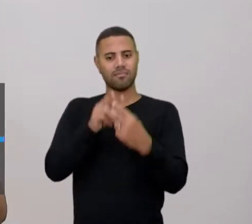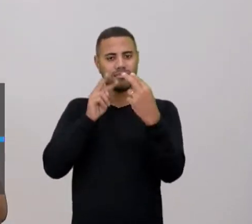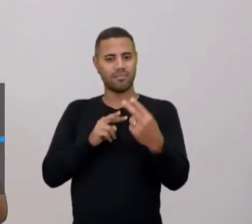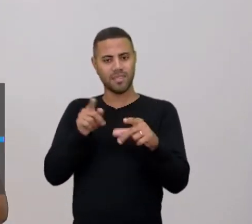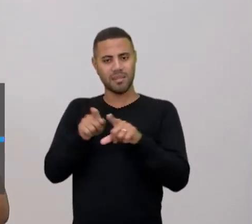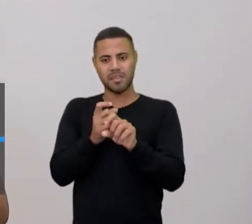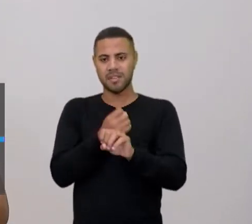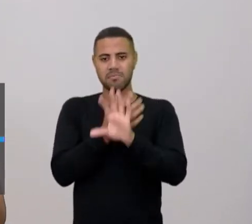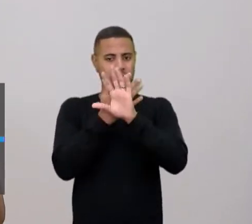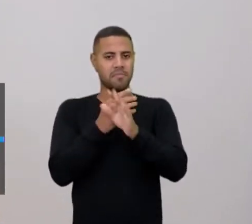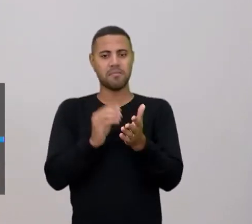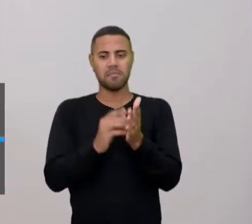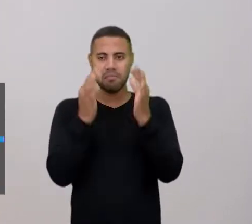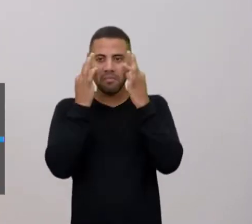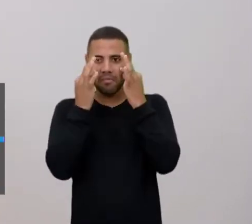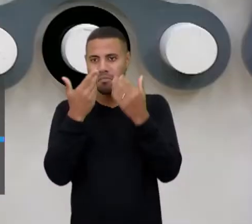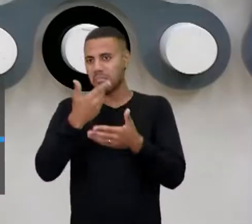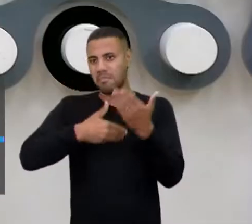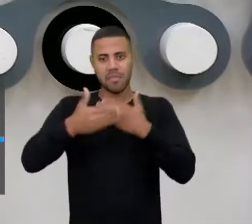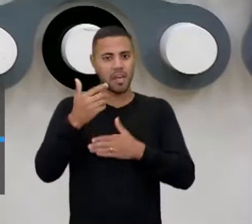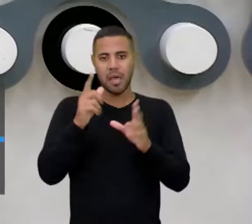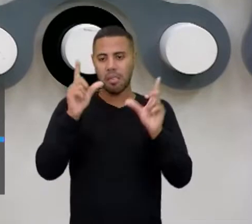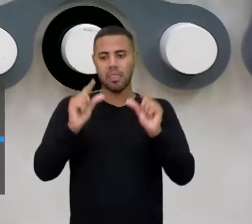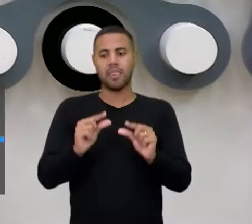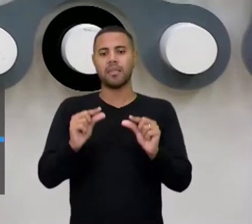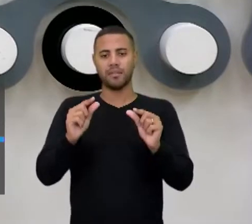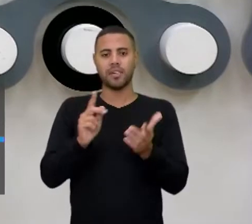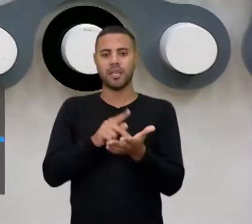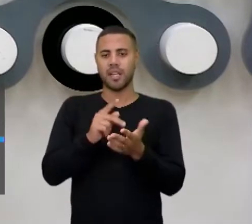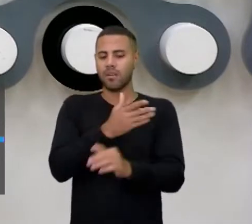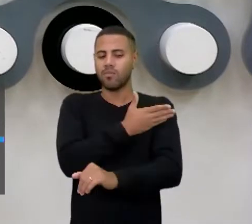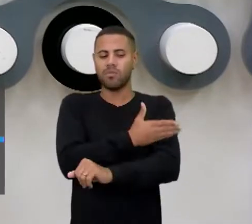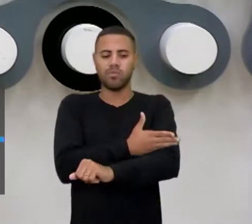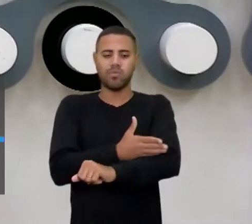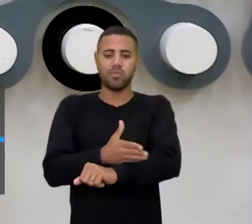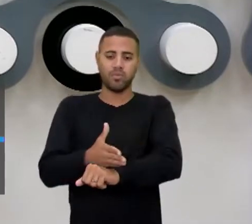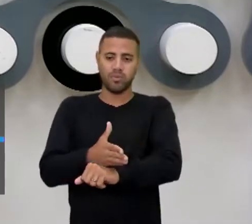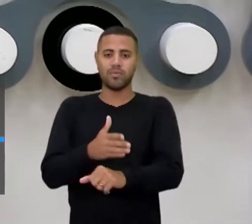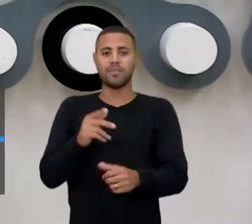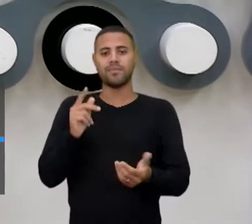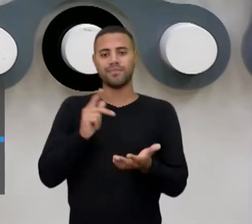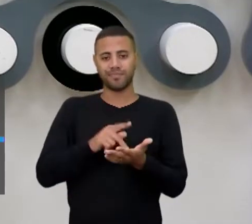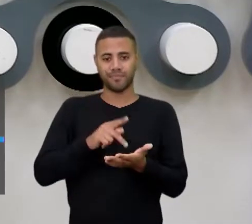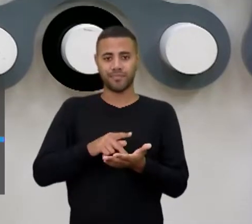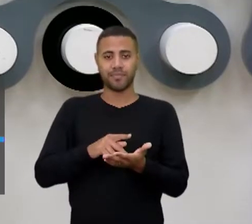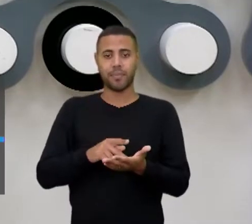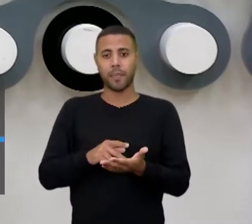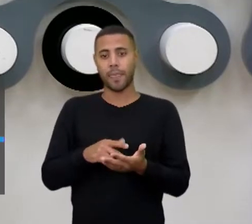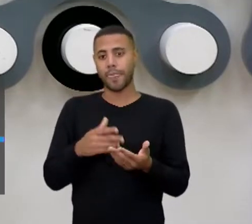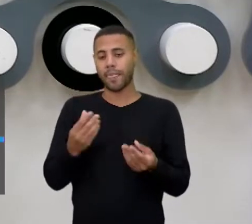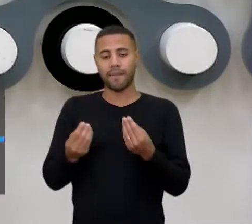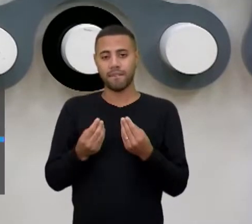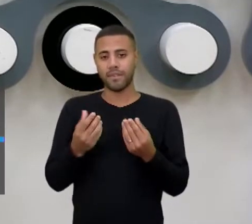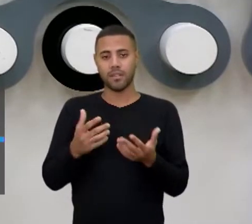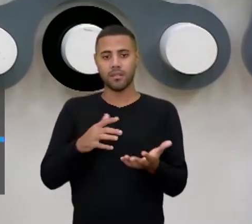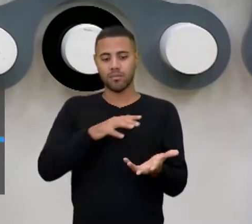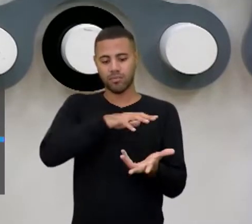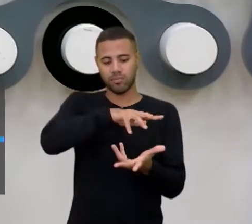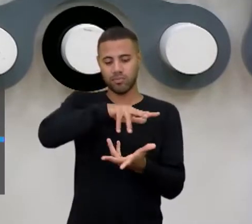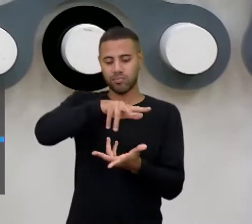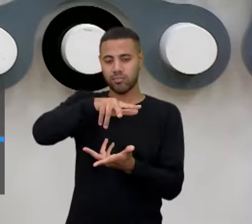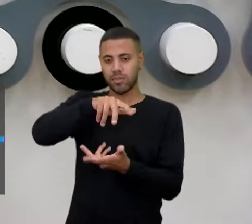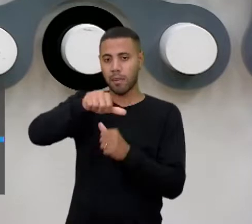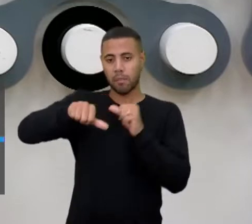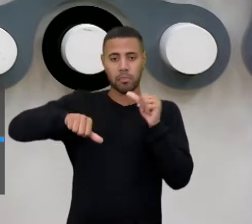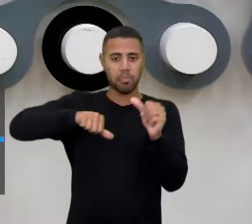da gente aí. As aulas, exatamente. Então já virou até um costume isso aí. Então, como é um mundo que está se tornando quase que um mundo